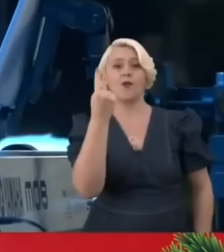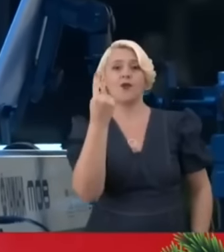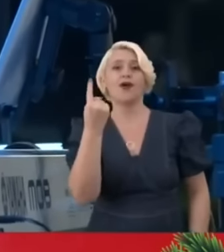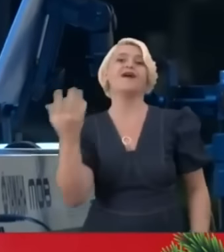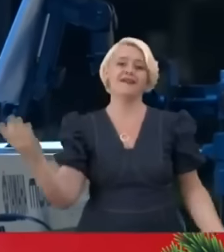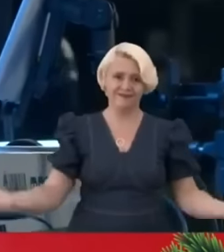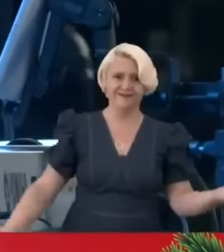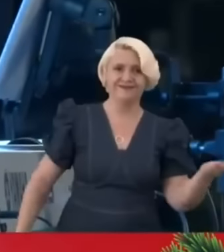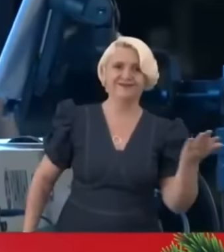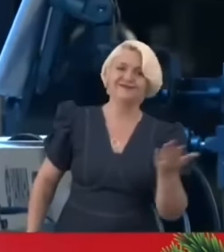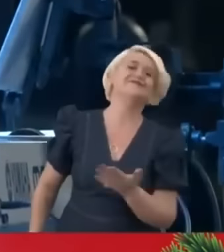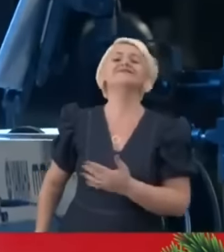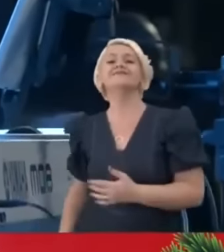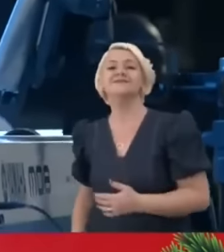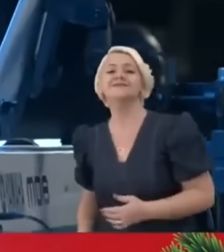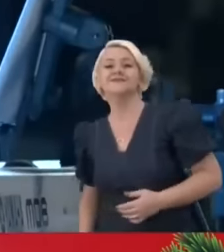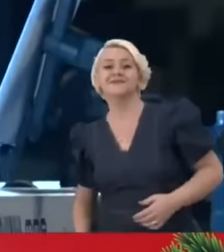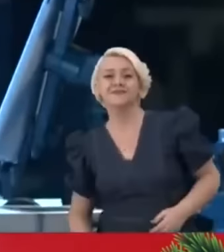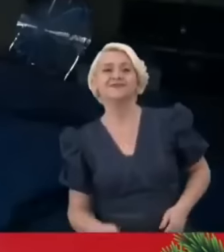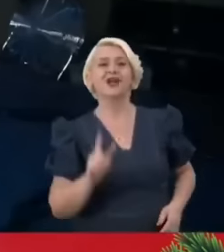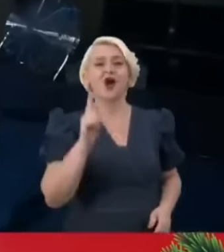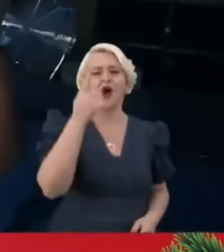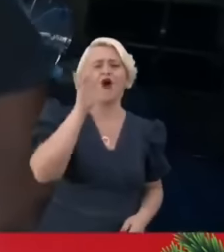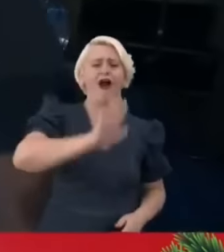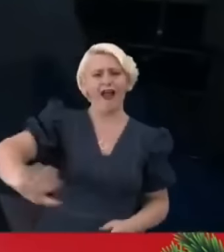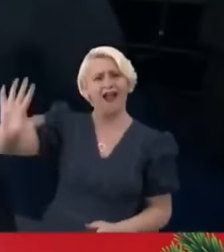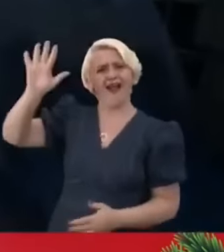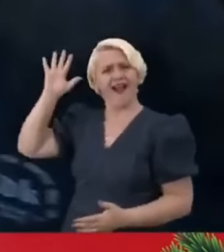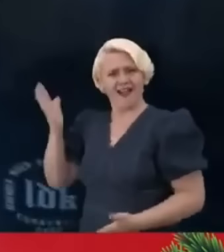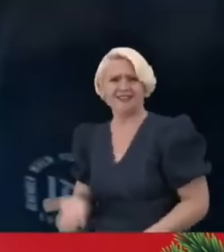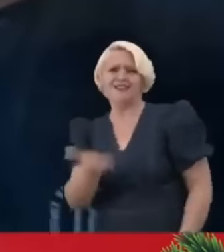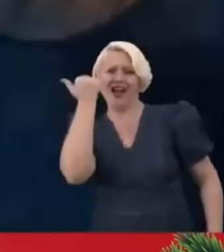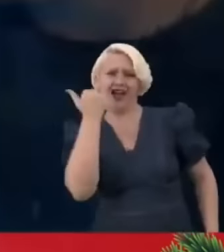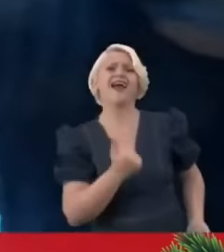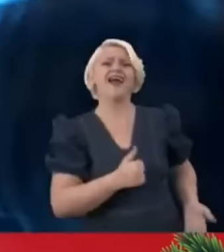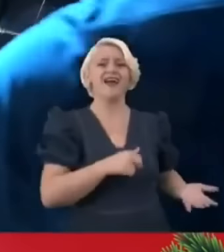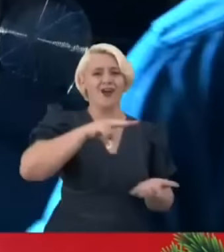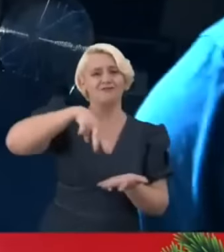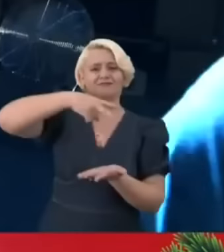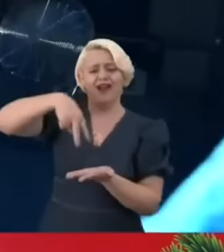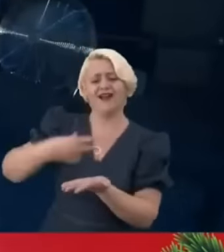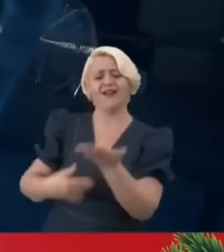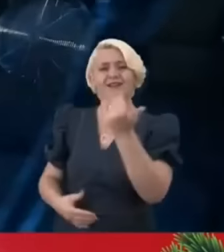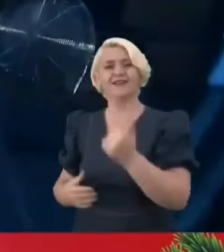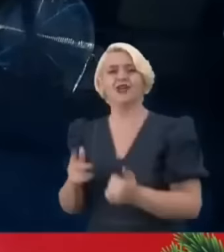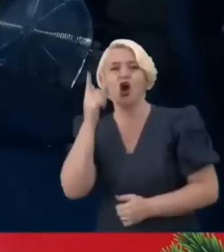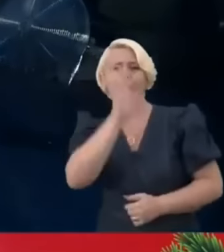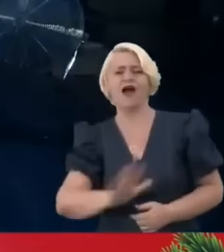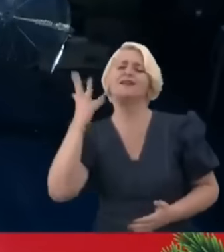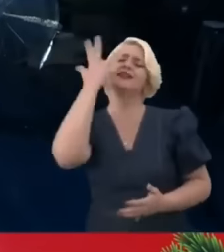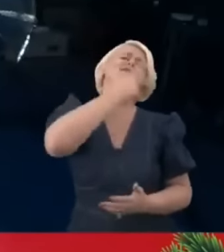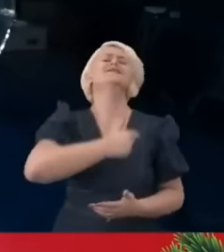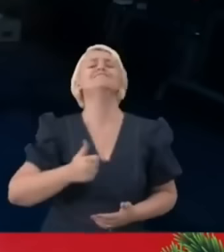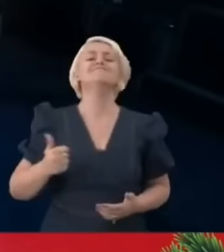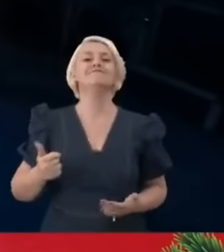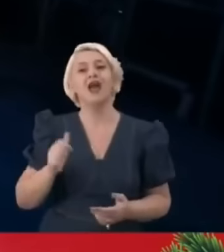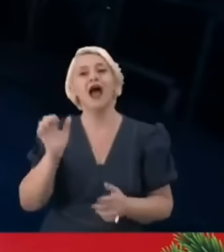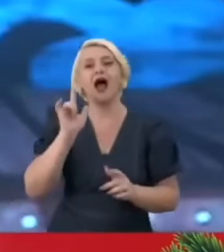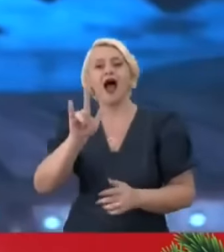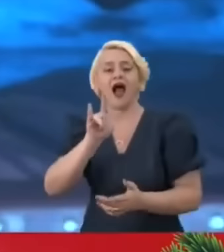homem. Ô, Goiás, segura! É aqui, Goiás, lindo, maravilhoso. Amo